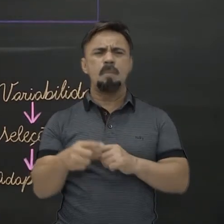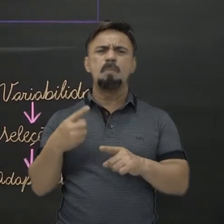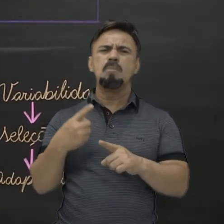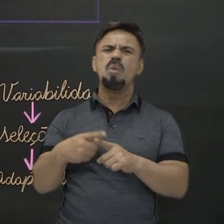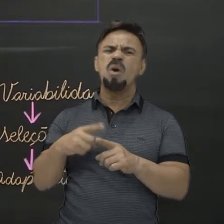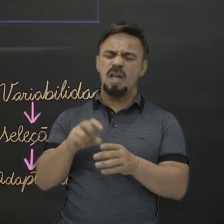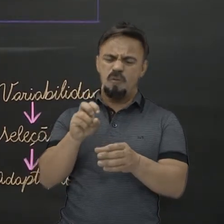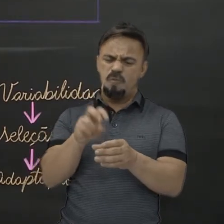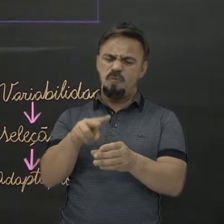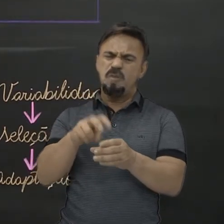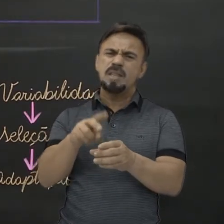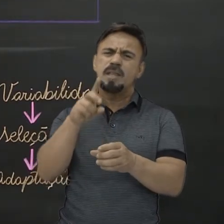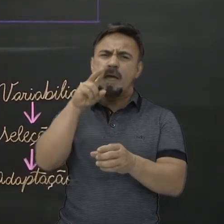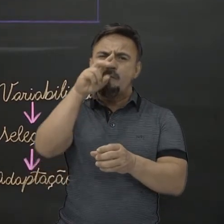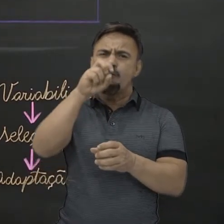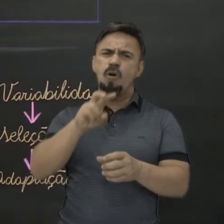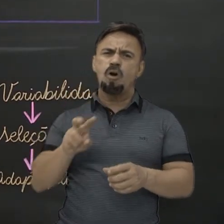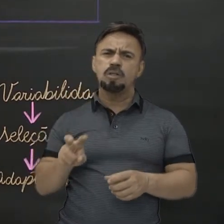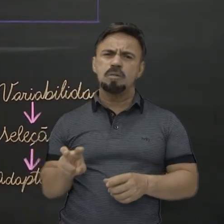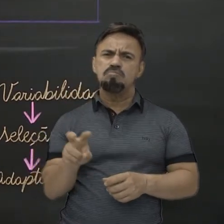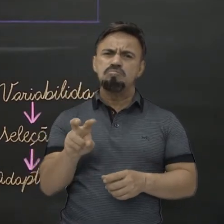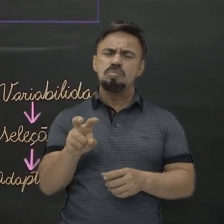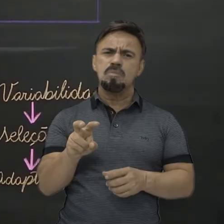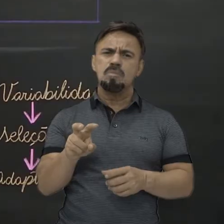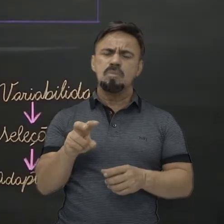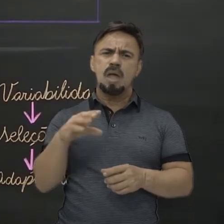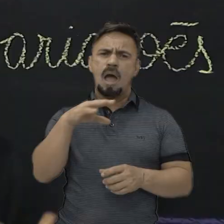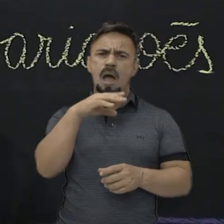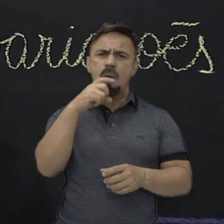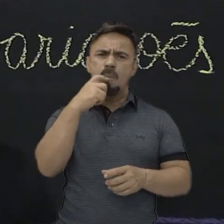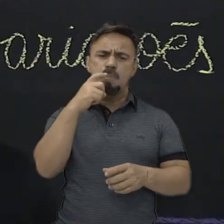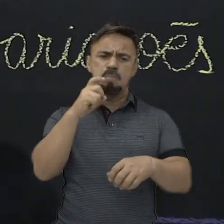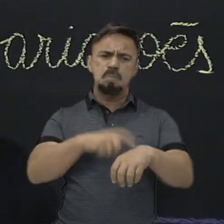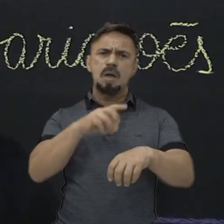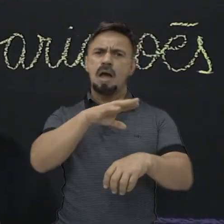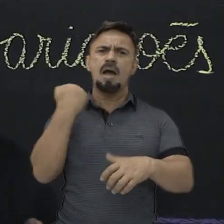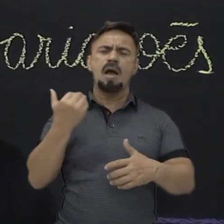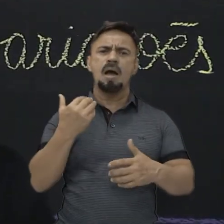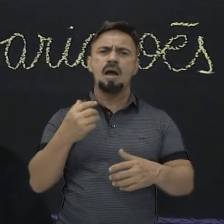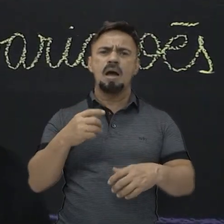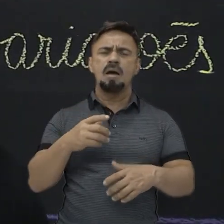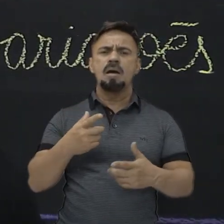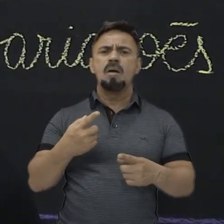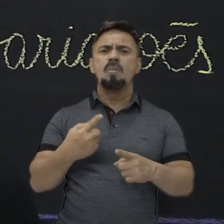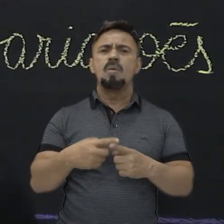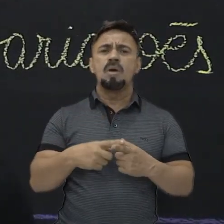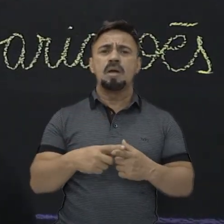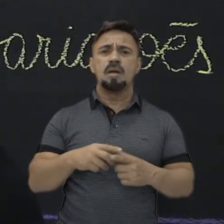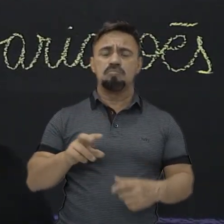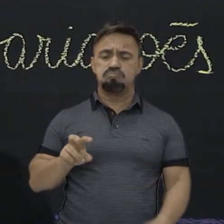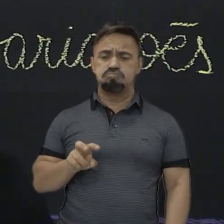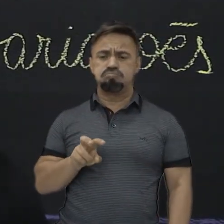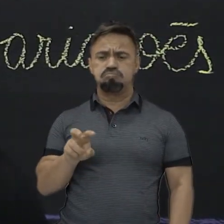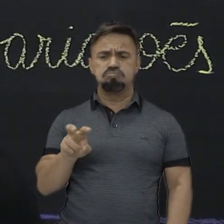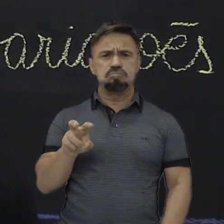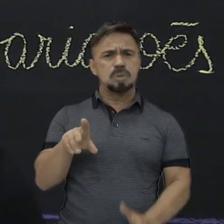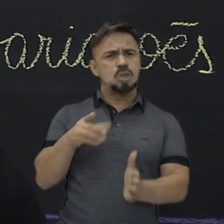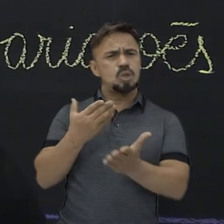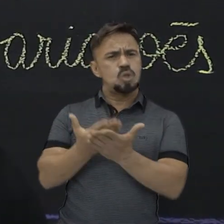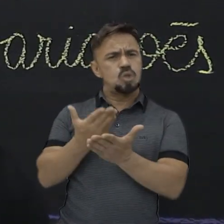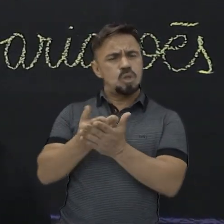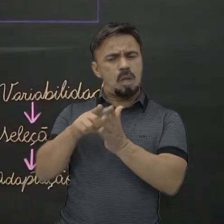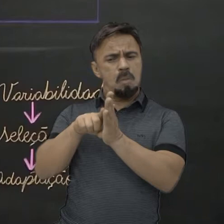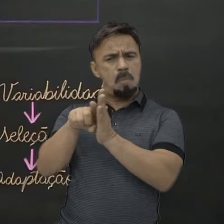Por que esse veneno ele é muito mais intenso e ele mata por muito mais tempo? Olhando ali o hábito de predação